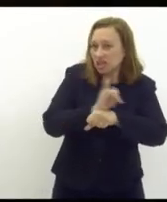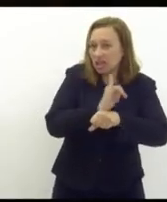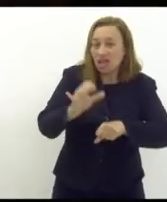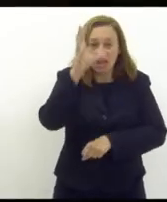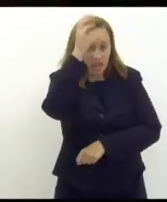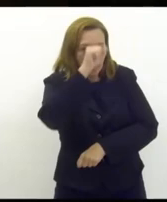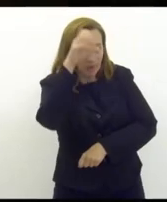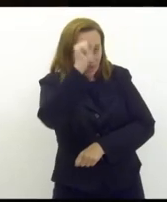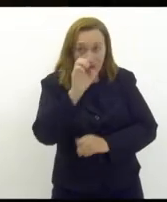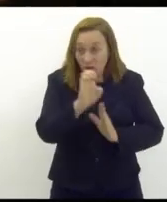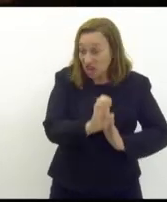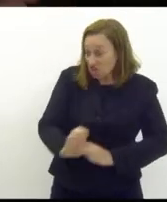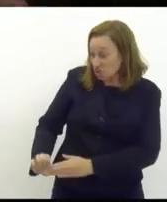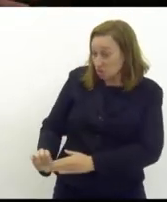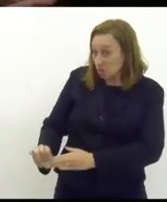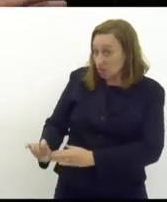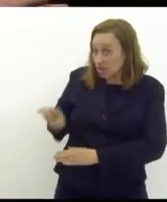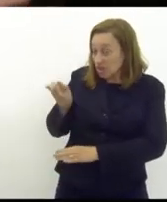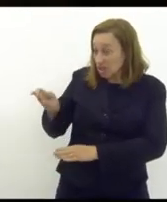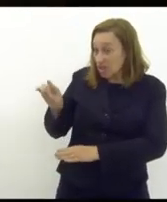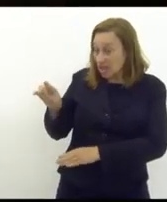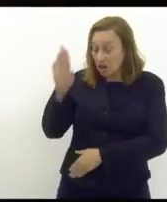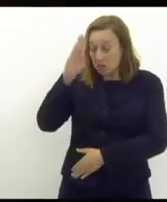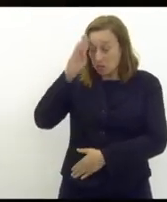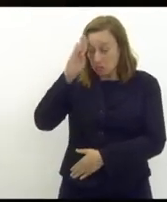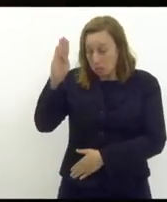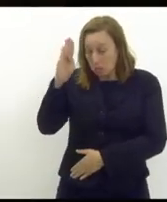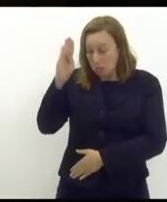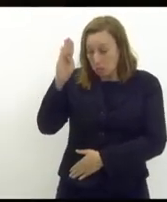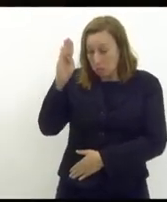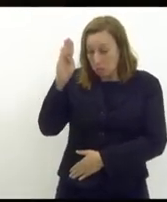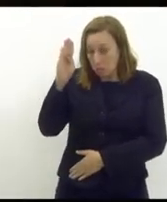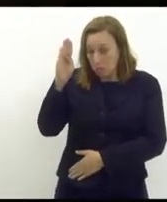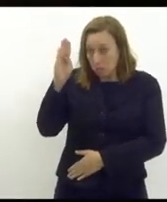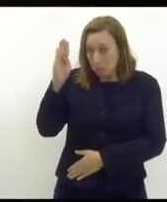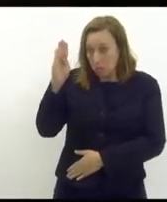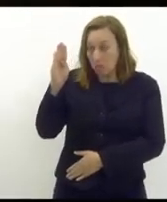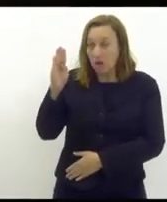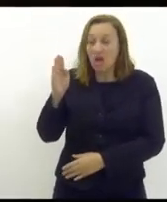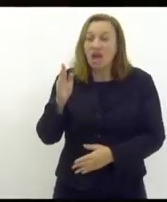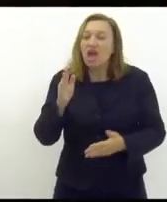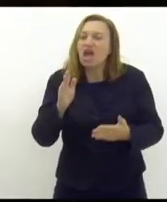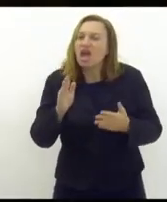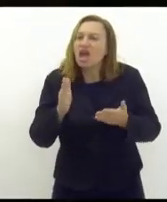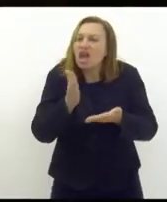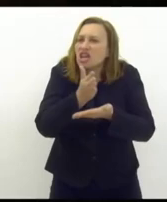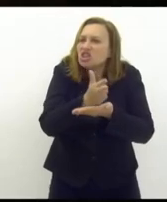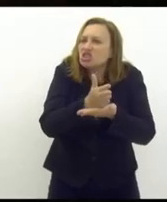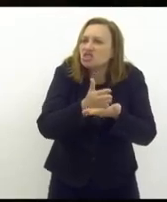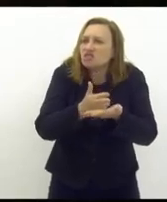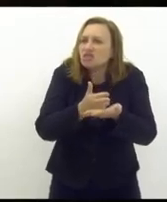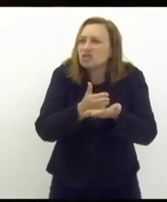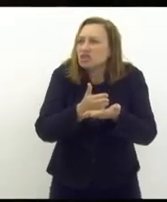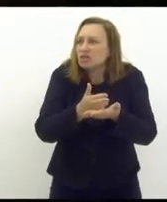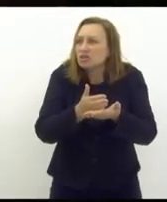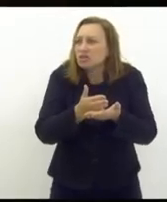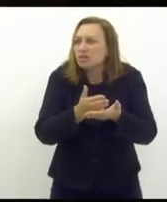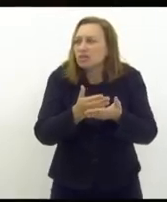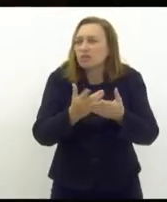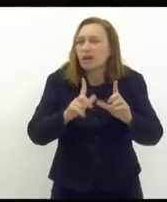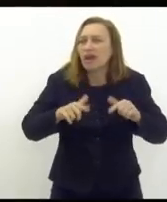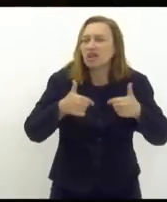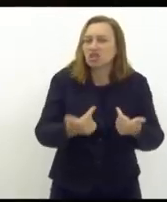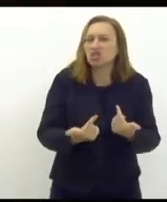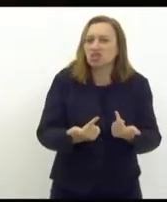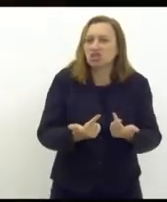com a esquerda da qual ele é soldadinho é dividir para reinar ele